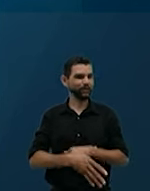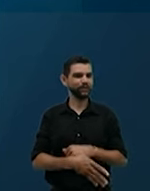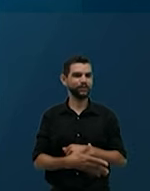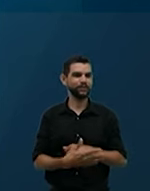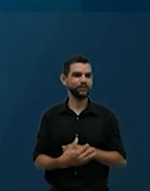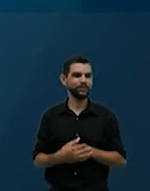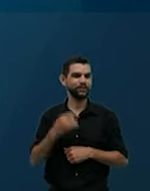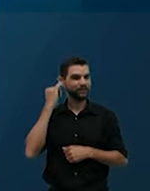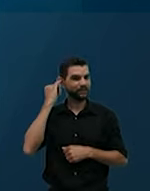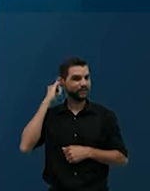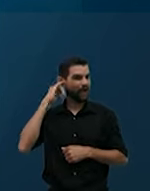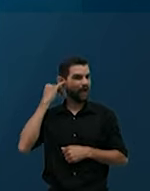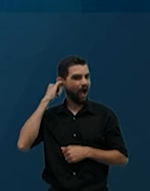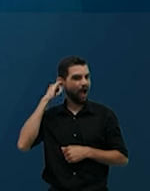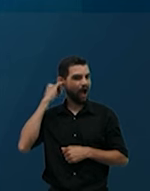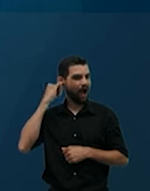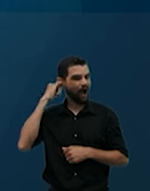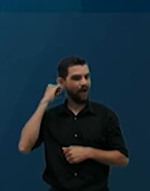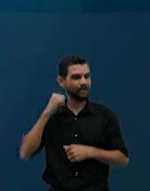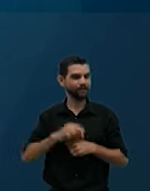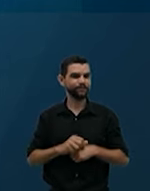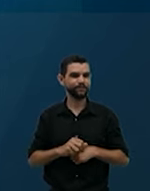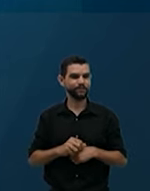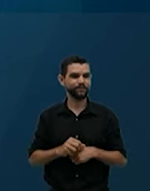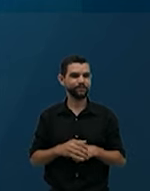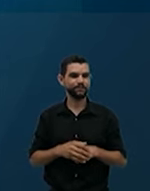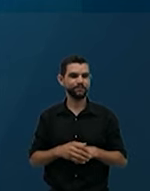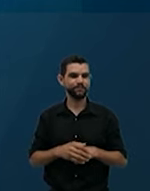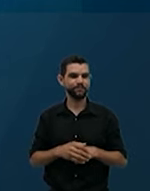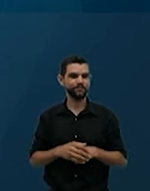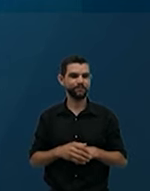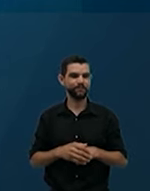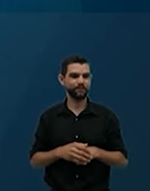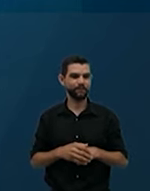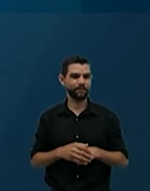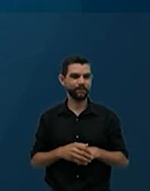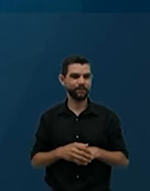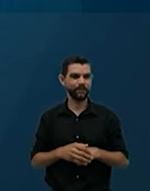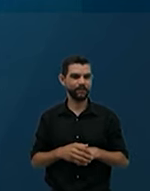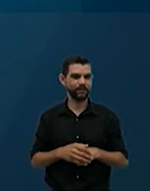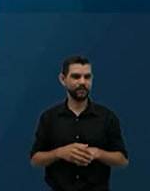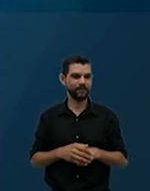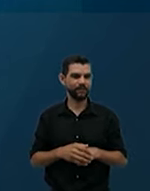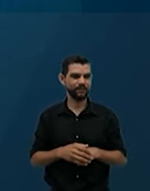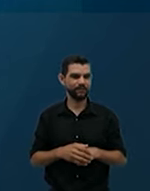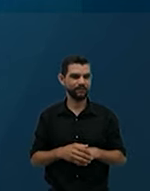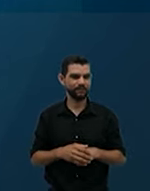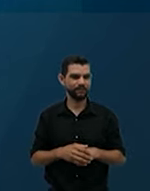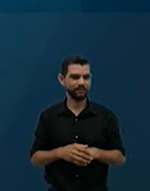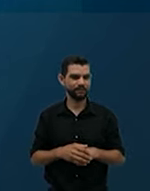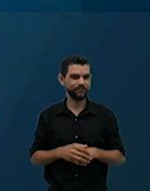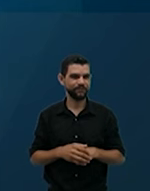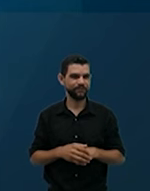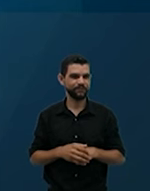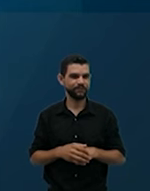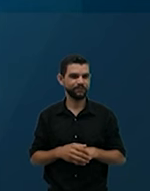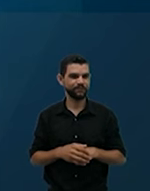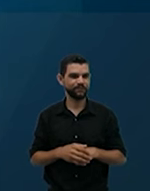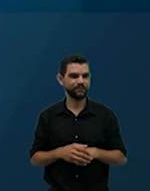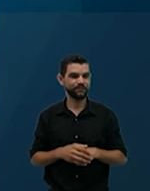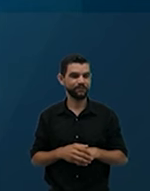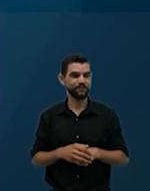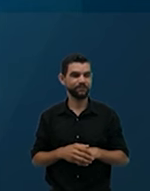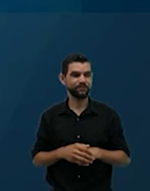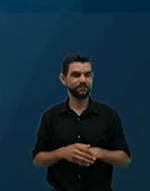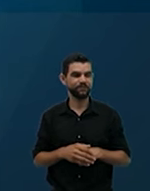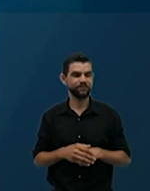mais correta. Né? Mas, claro que disciplinadamente, agora seguirei a... Só queria pontuar também,